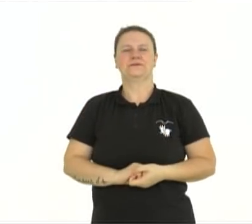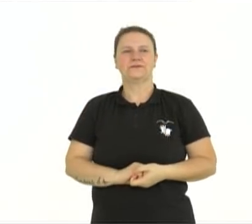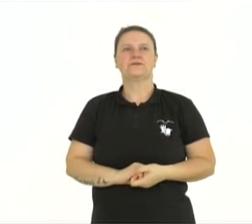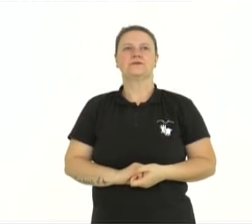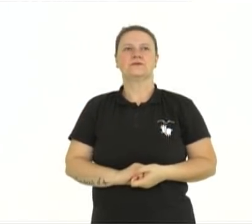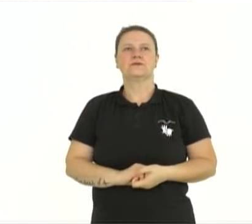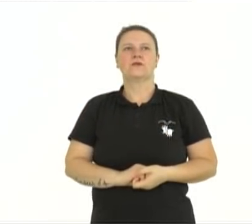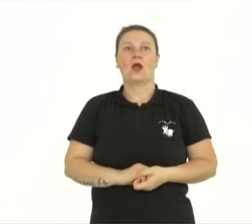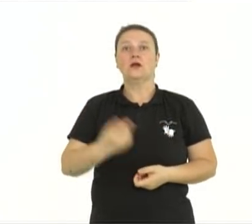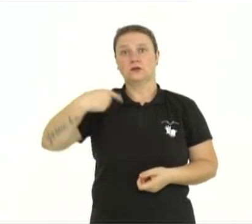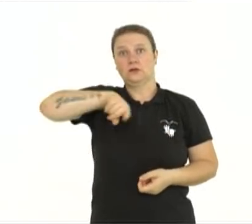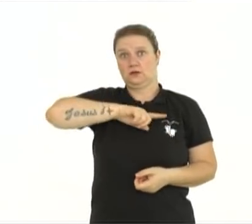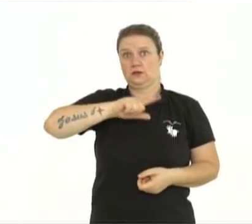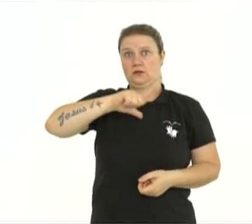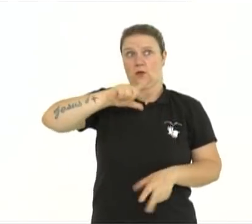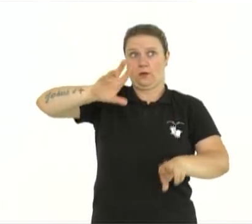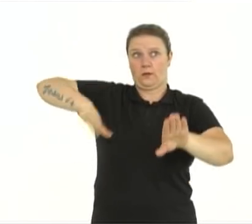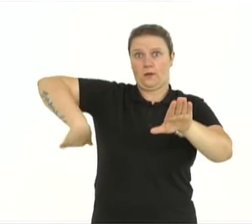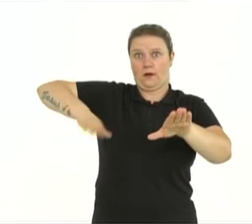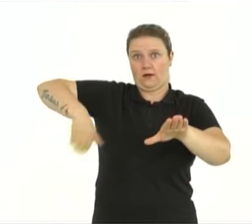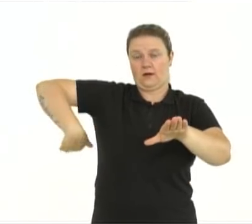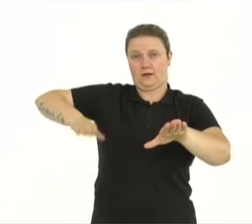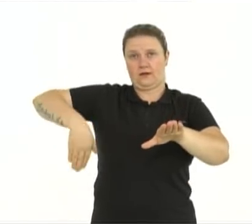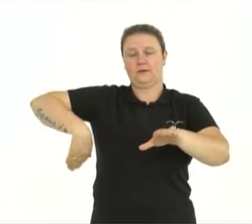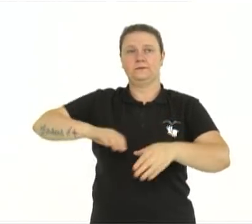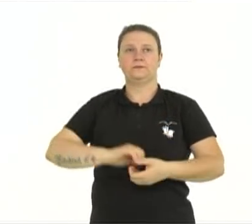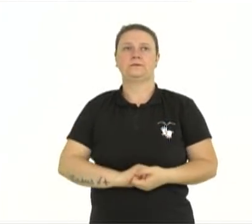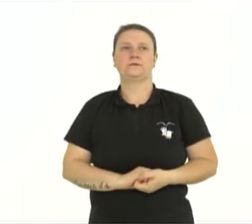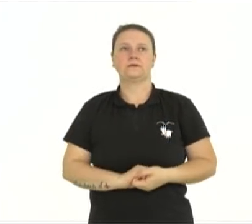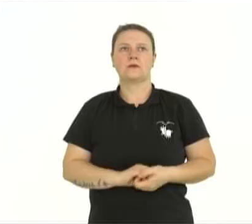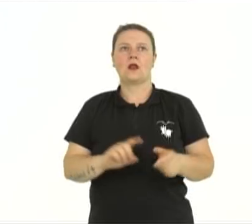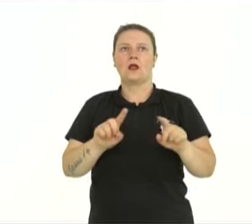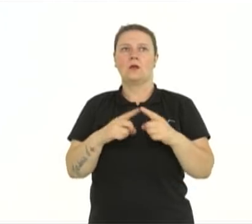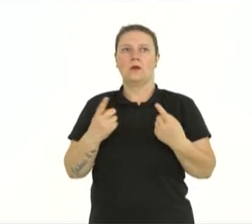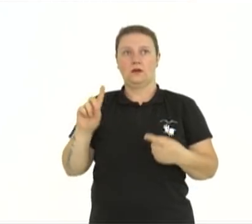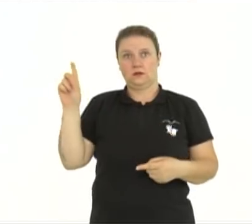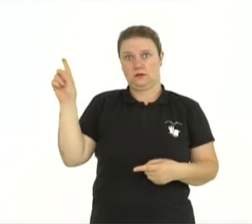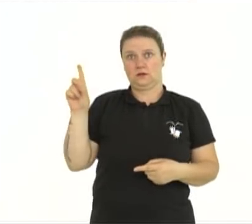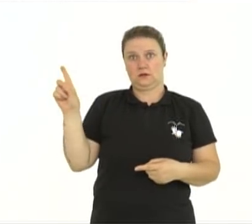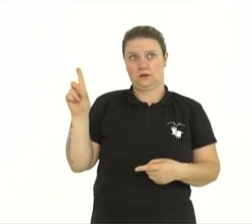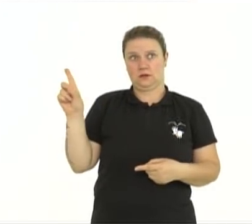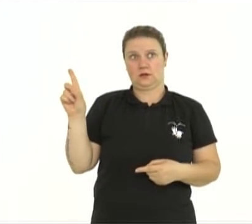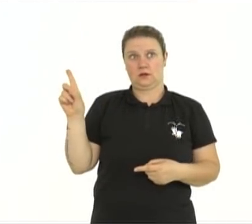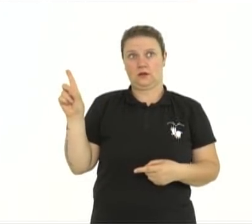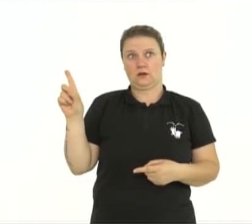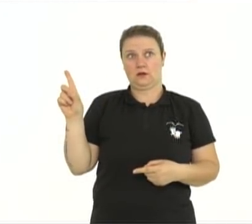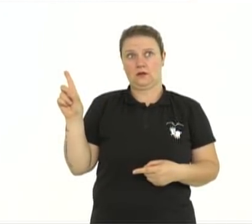muito bonitas. E ali ele, dentro desse tubo, ó, fazendo uma manobra.